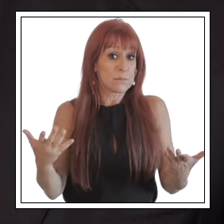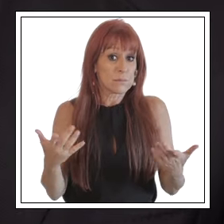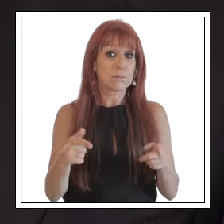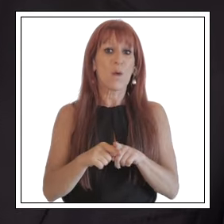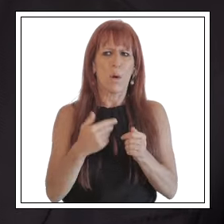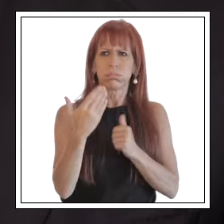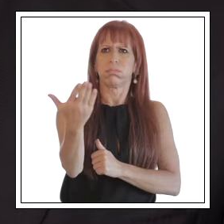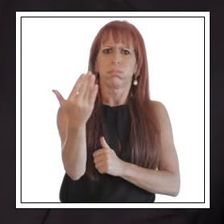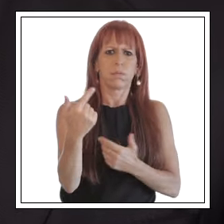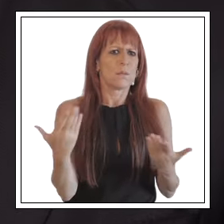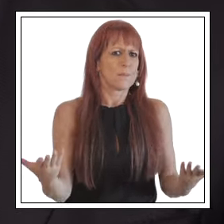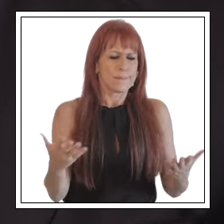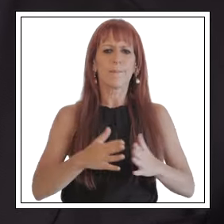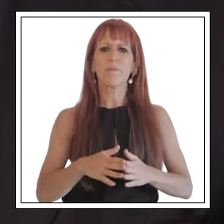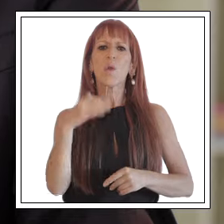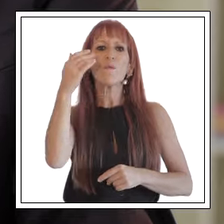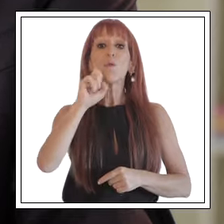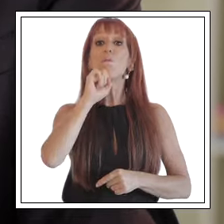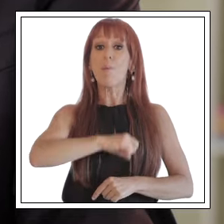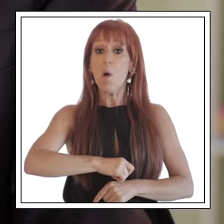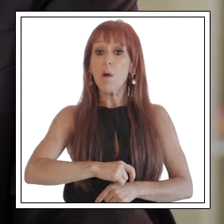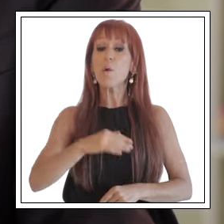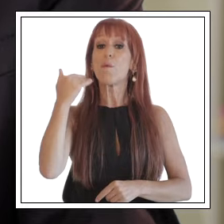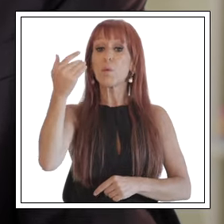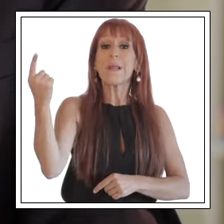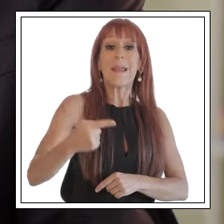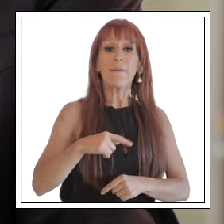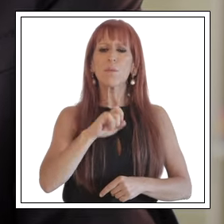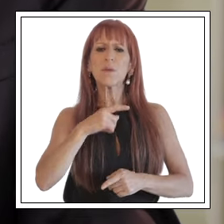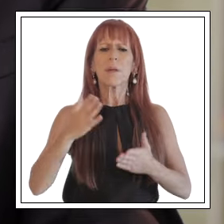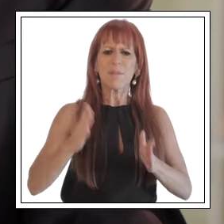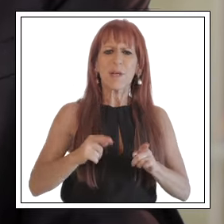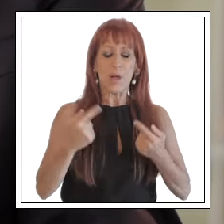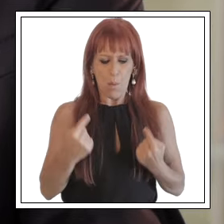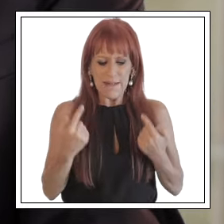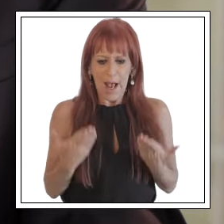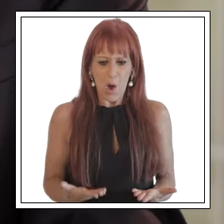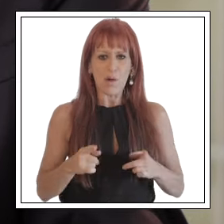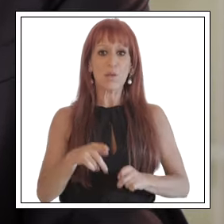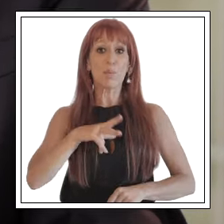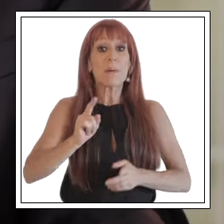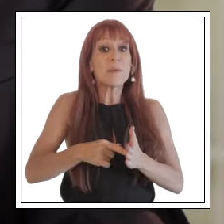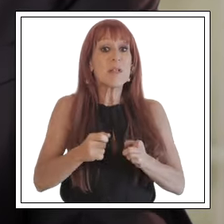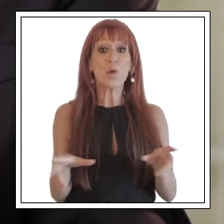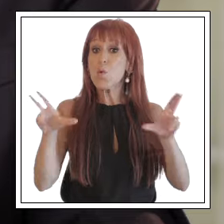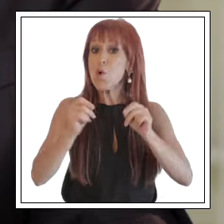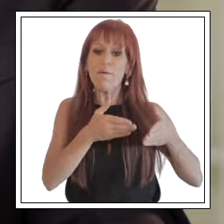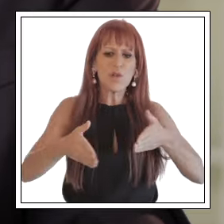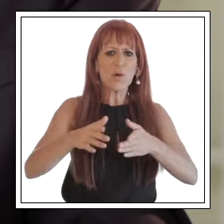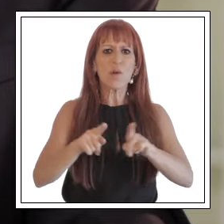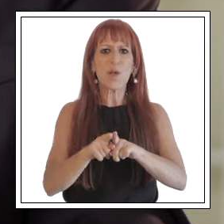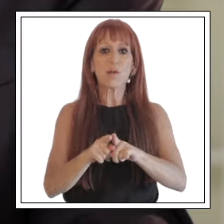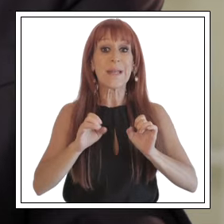que afinal parece ainda distante. O futuro pode, o futuro deve, o futuro tem de começar agora. Portugal precisa de uma